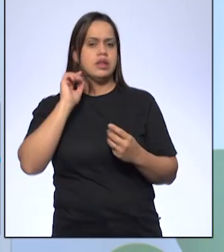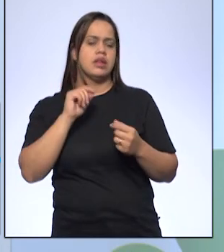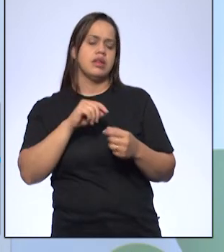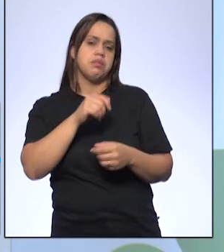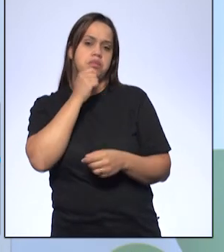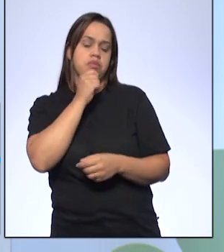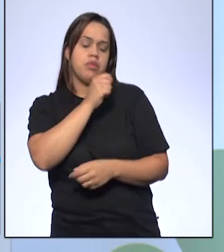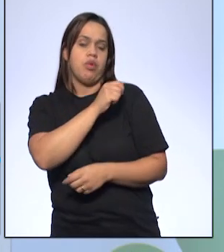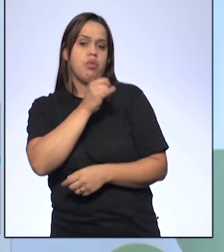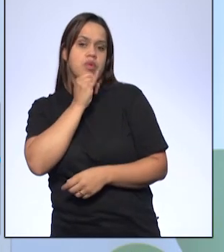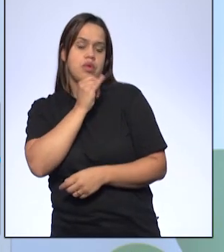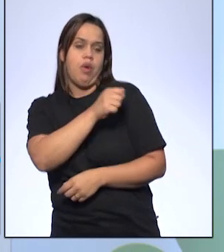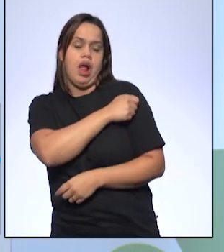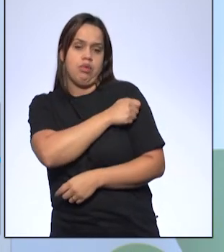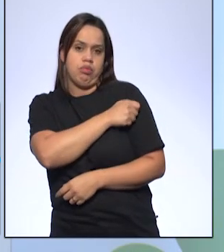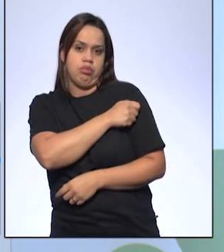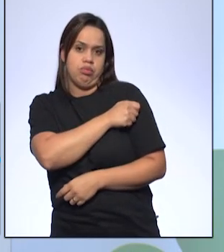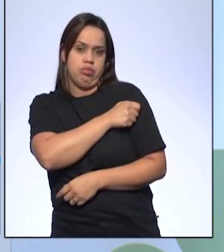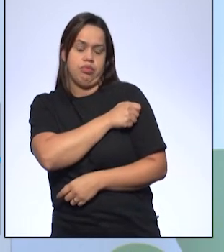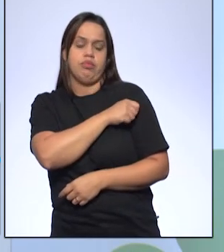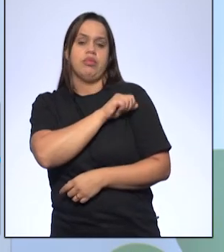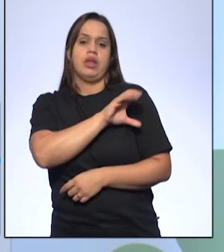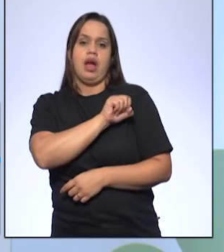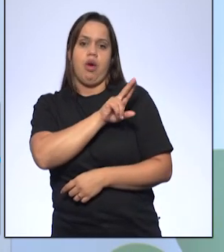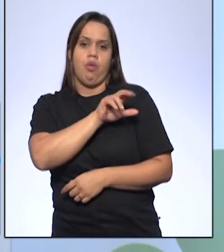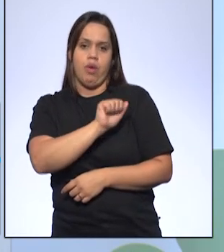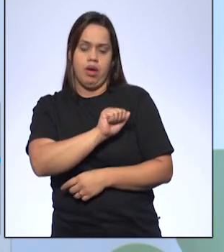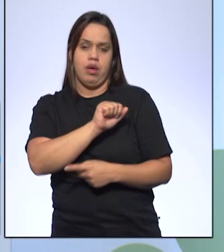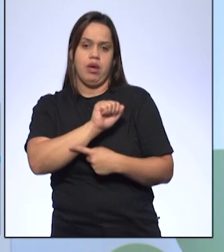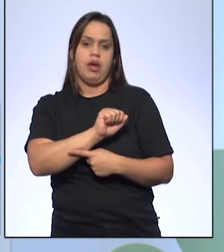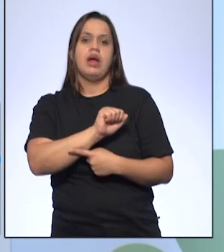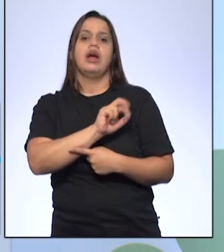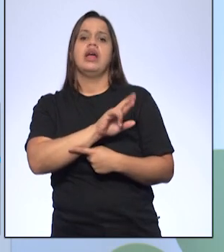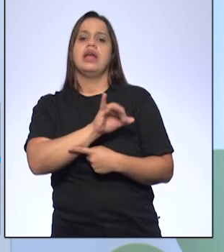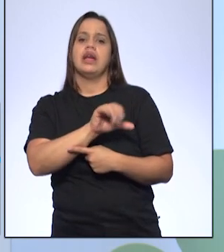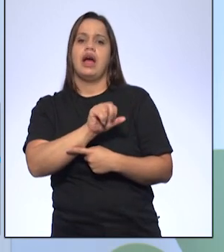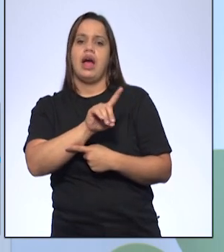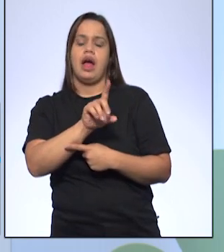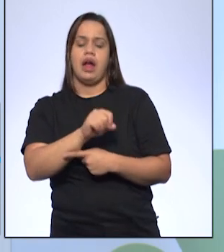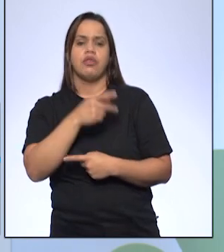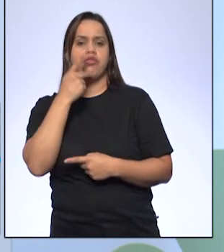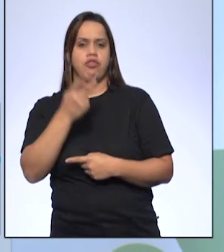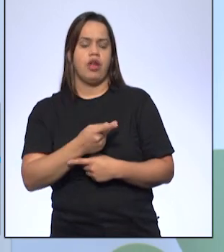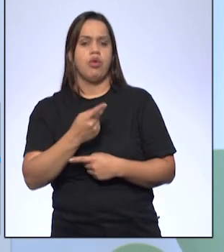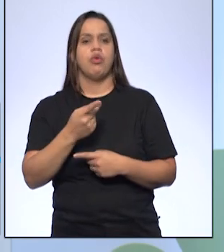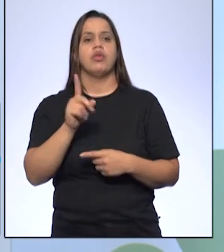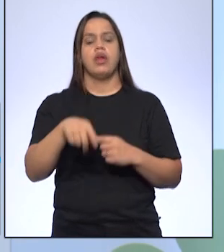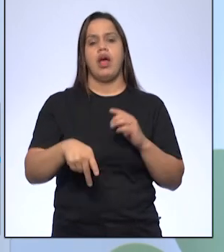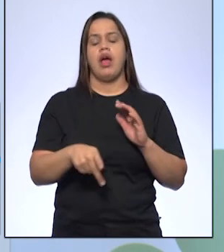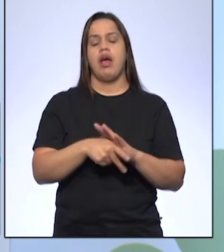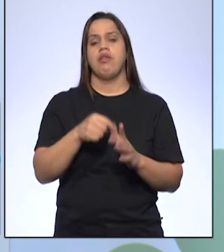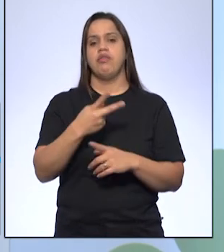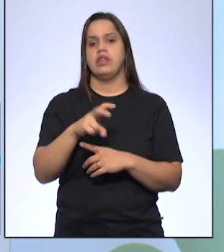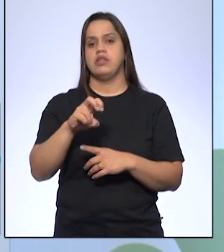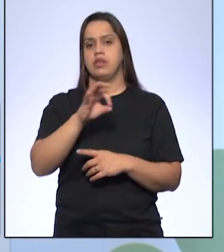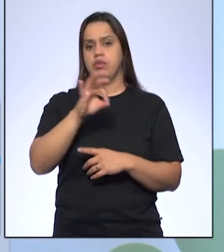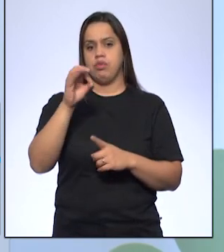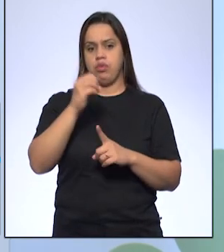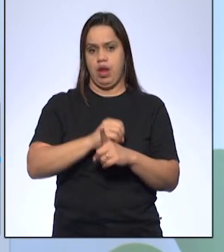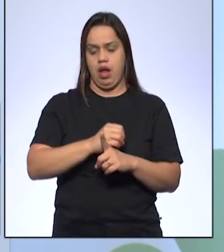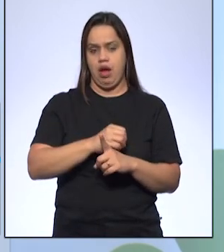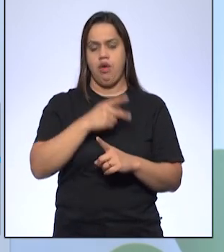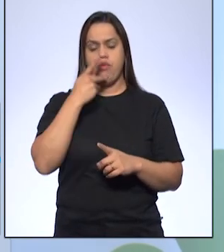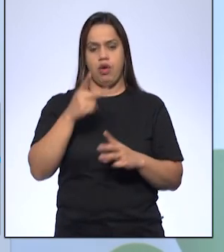Ricardo falaram que é o 3 e o ângulo é de 120 graus. O José Lucas também,